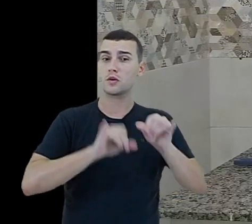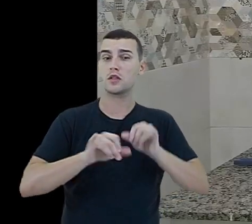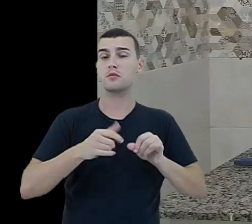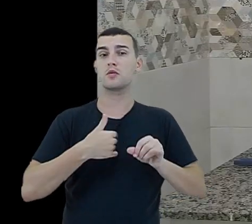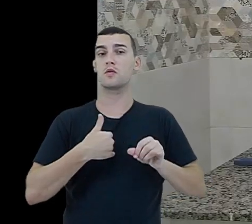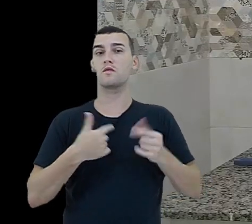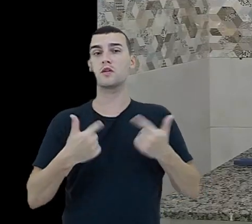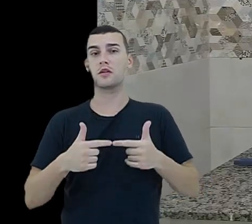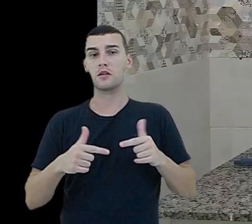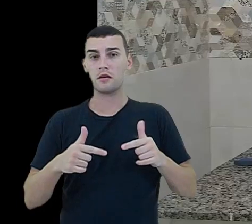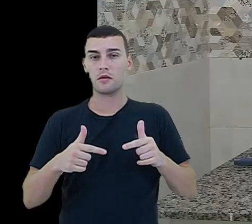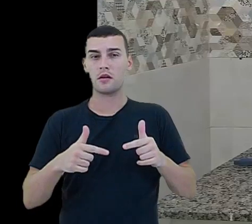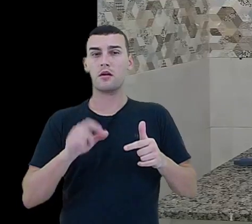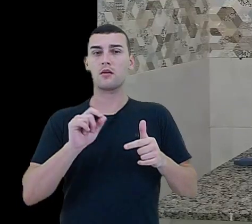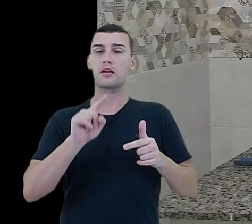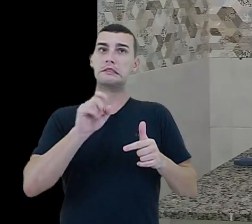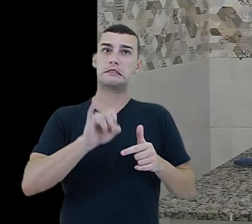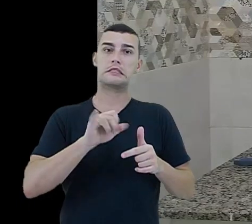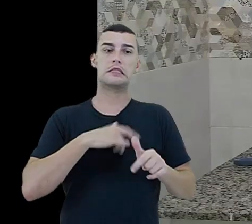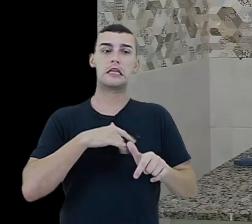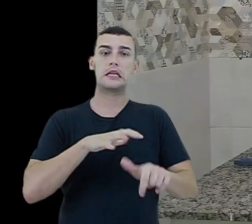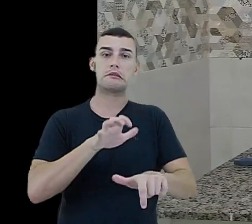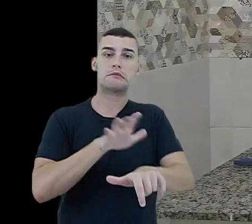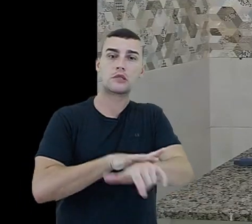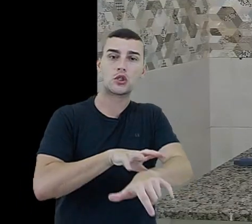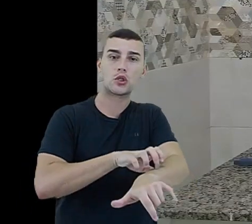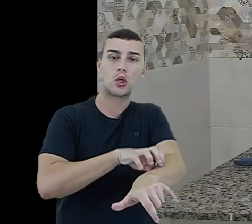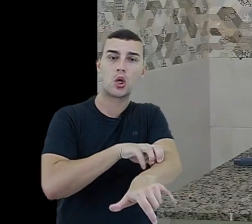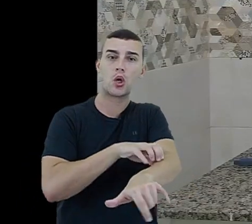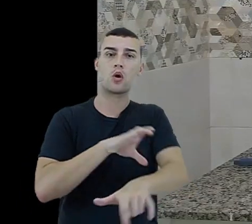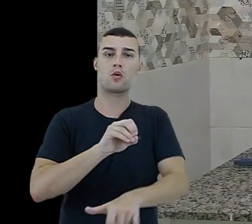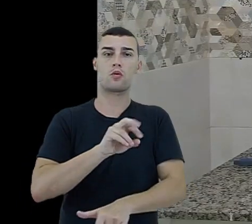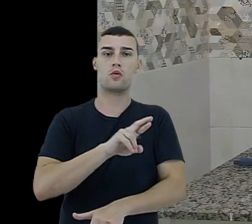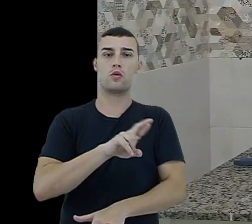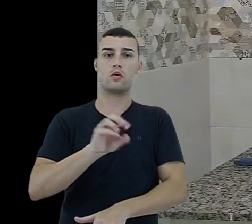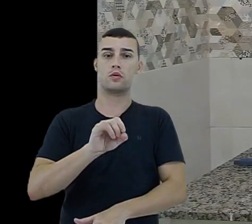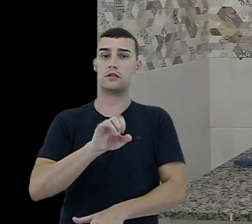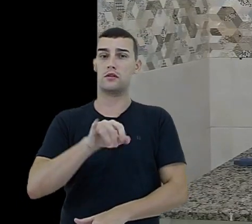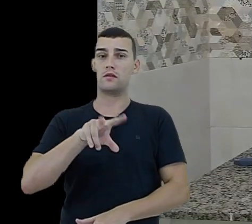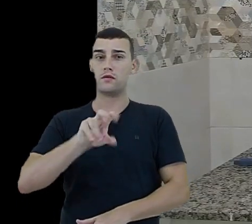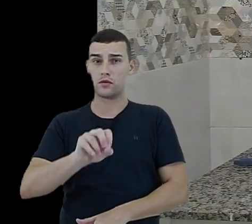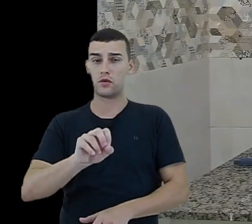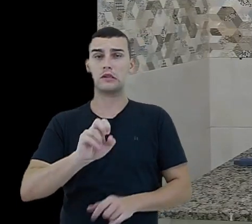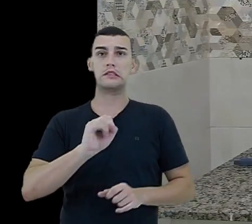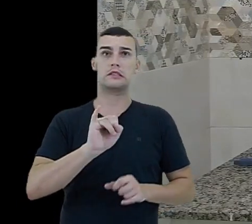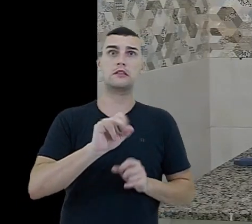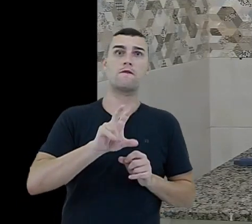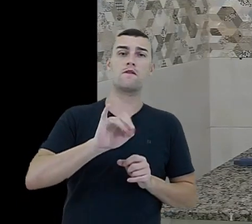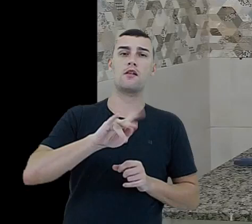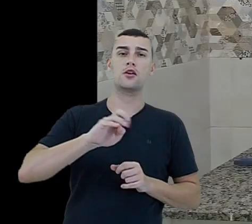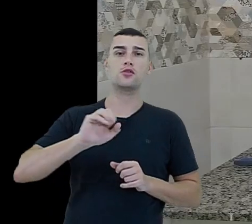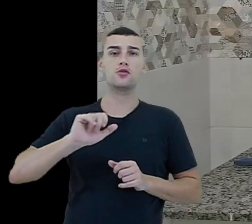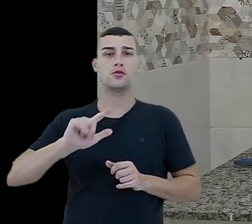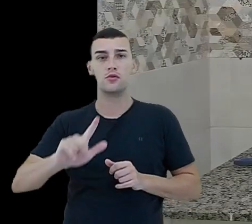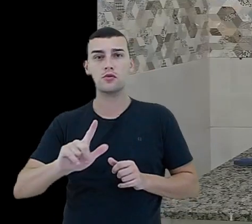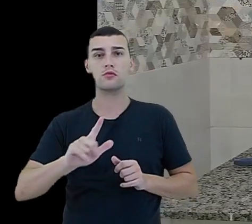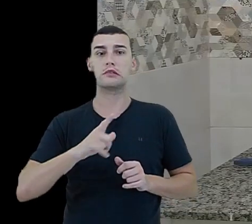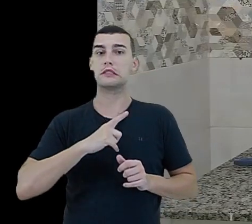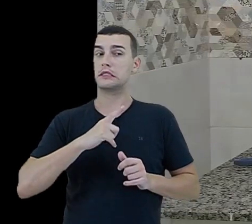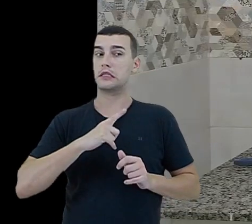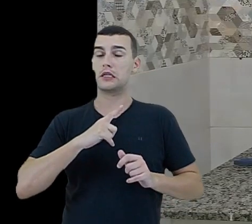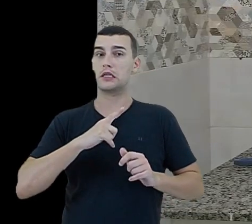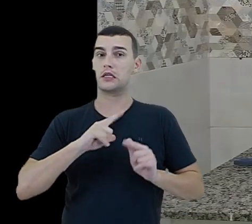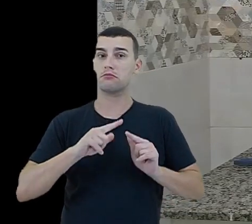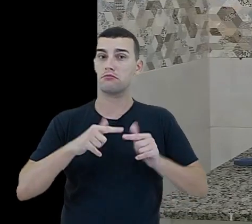trabalhando, e aí se ele é inflamável, corrosivo, volátil, eu tenho que ter procedimentos específicos para trabalhar com